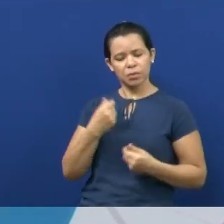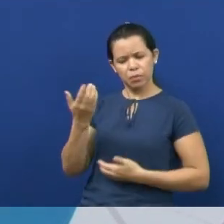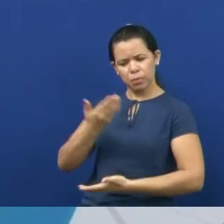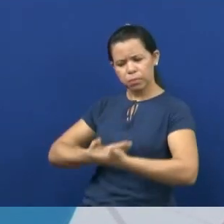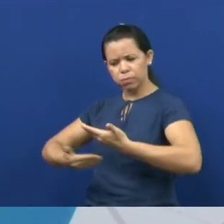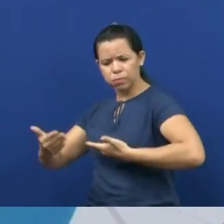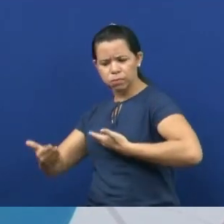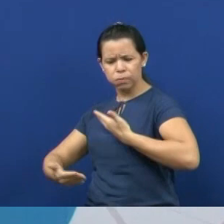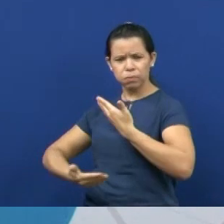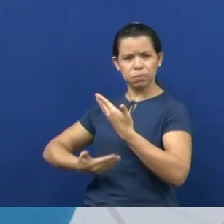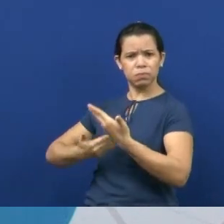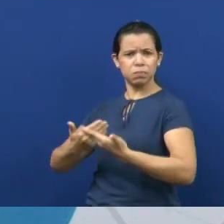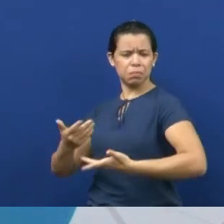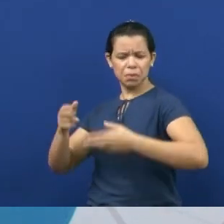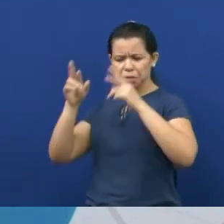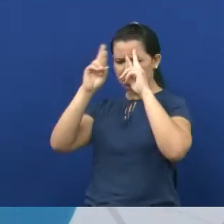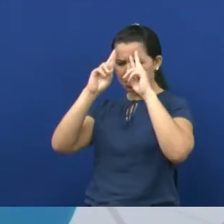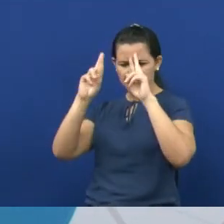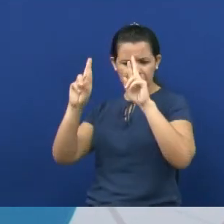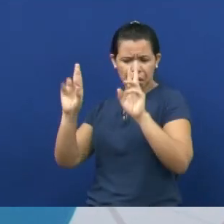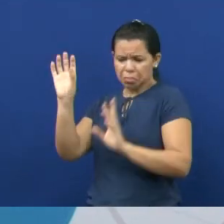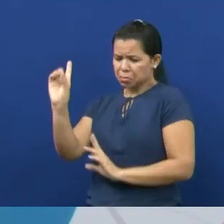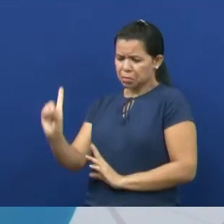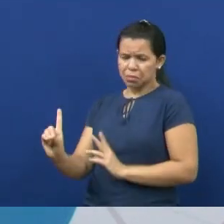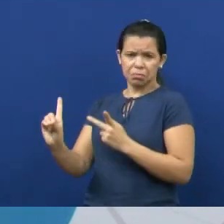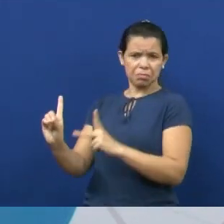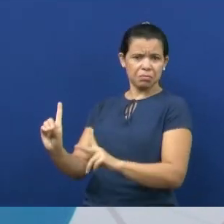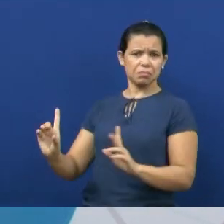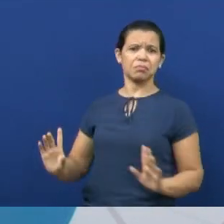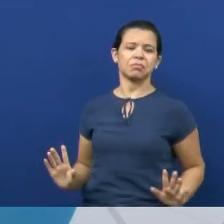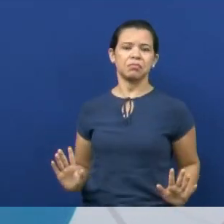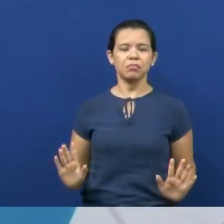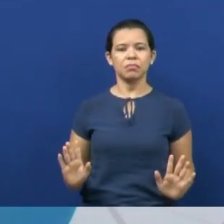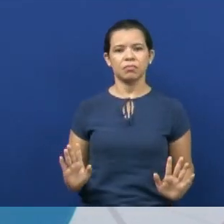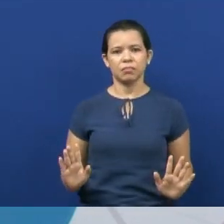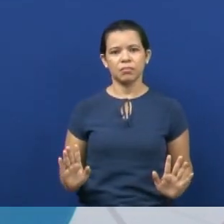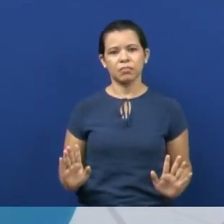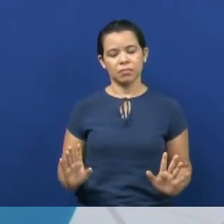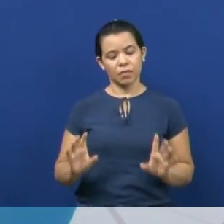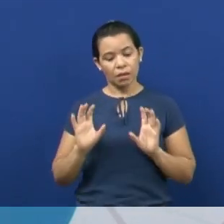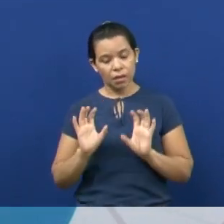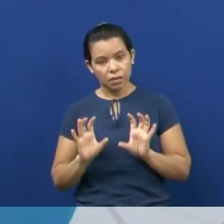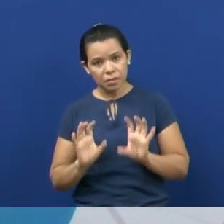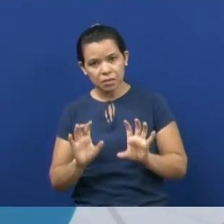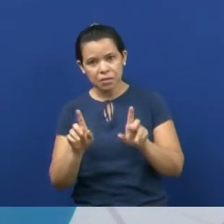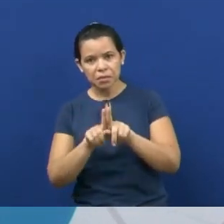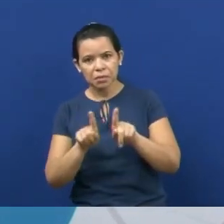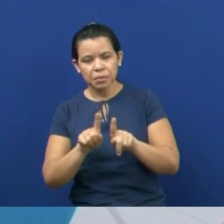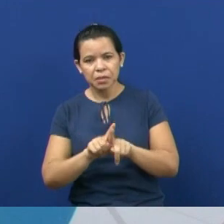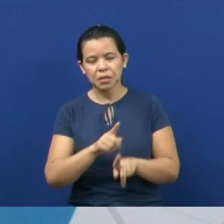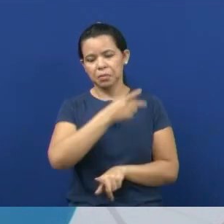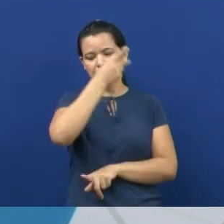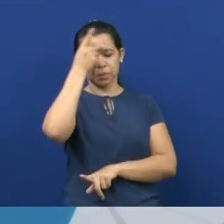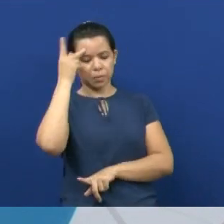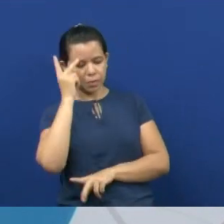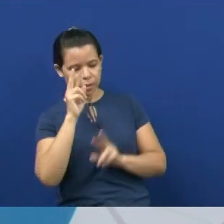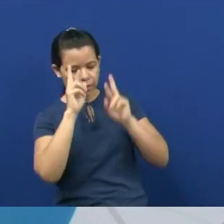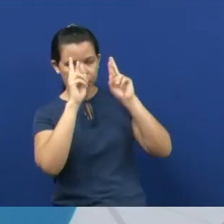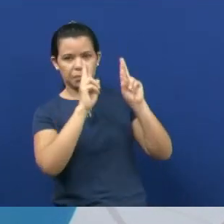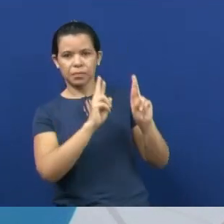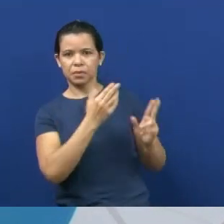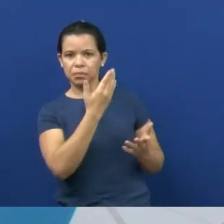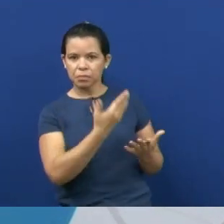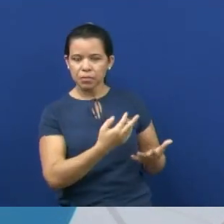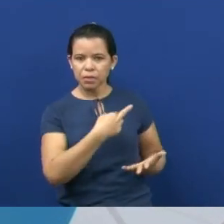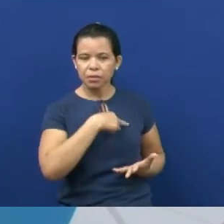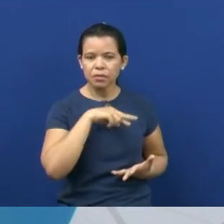de respeitar o direito do outro, da forma dele pensar diferente. Assim como ele respeita a sua religiosidade, ele respeita a religião que